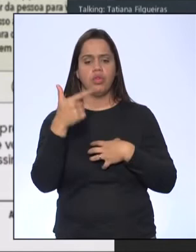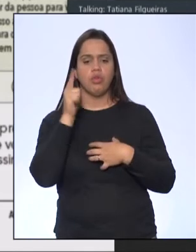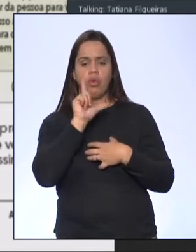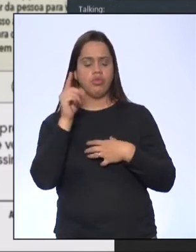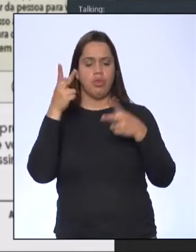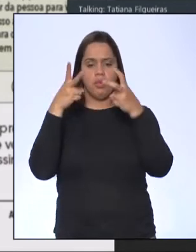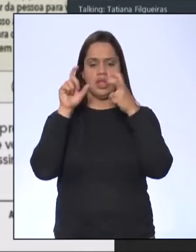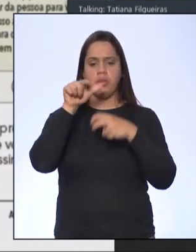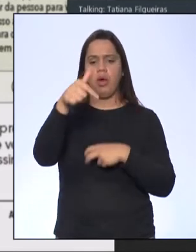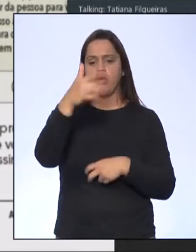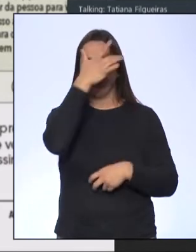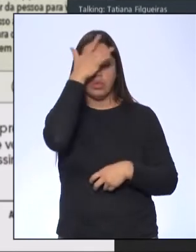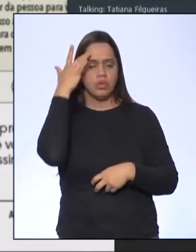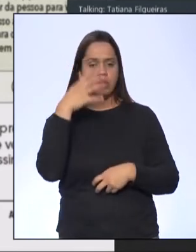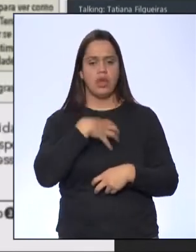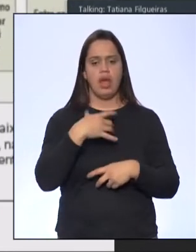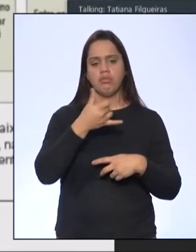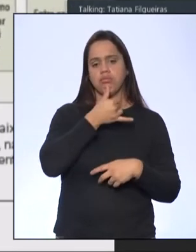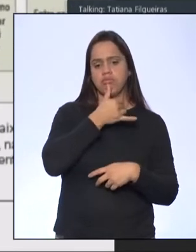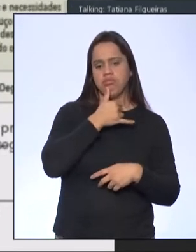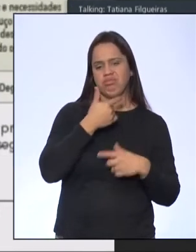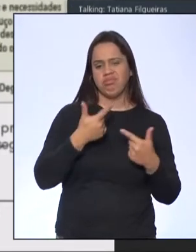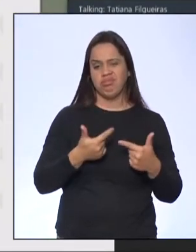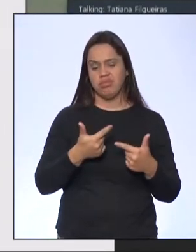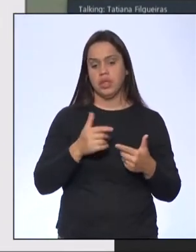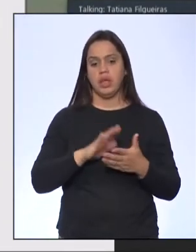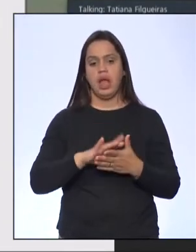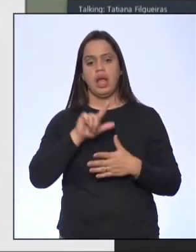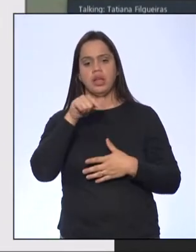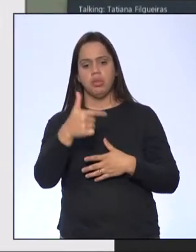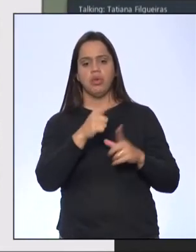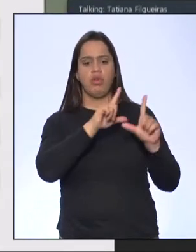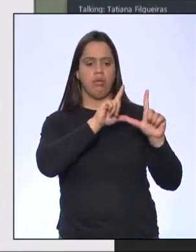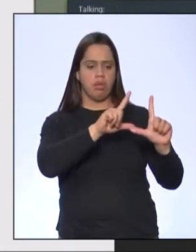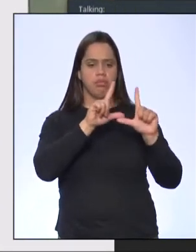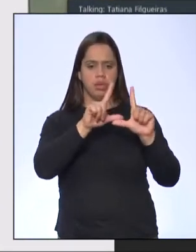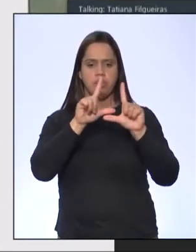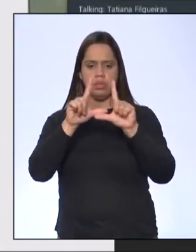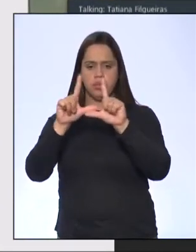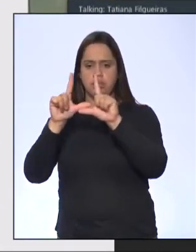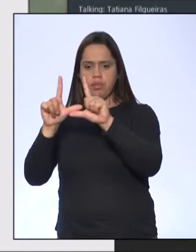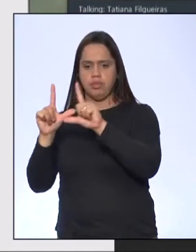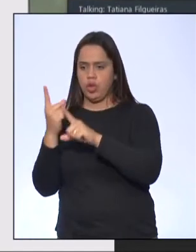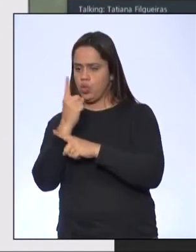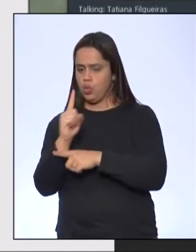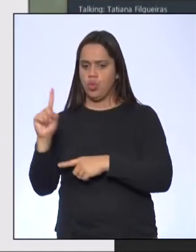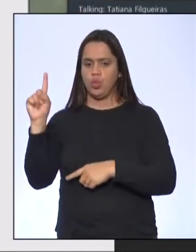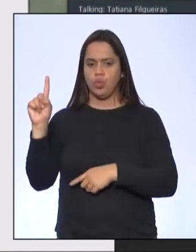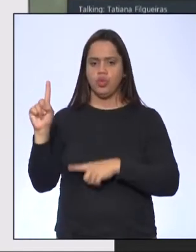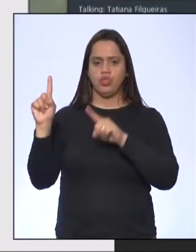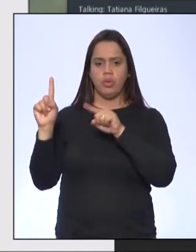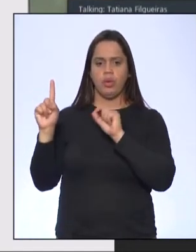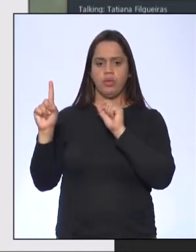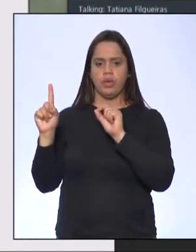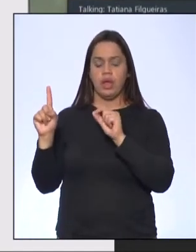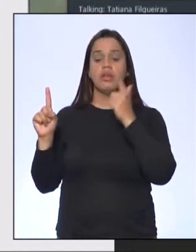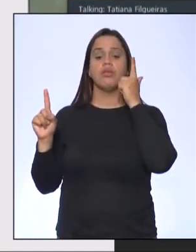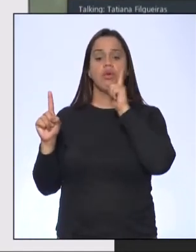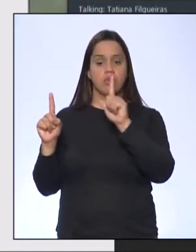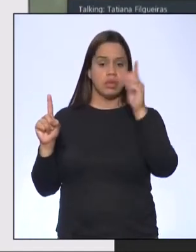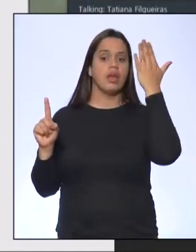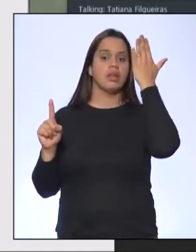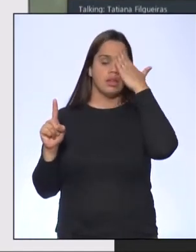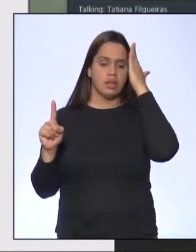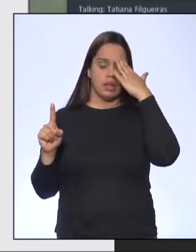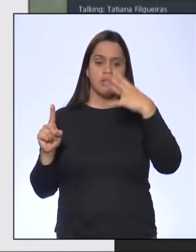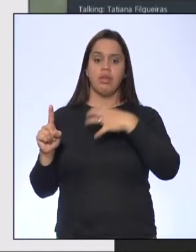chateado. Tem vários degraus, eu não vou entrar em todos, mas ilustrando aqui o último, quem está no último degrau, ele consegue entender bem